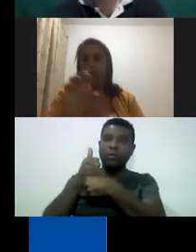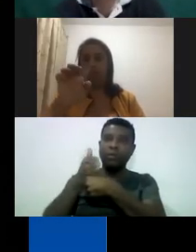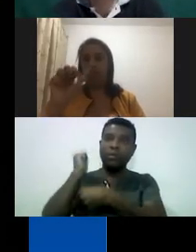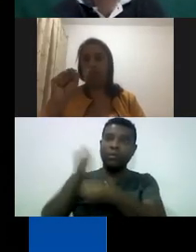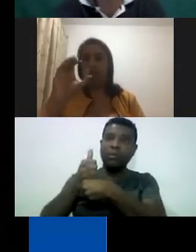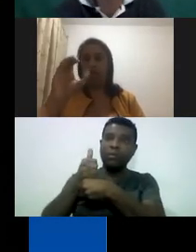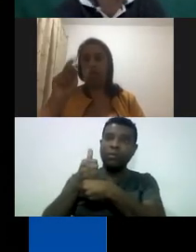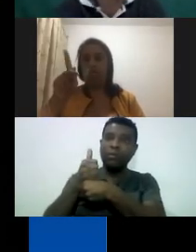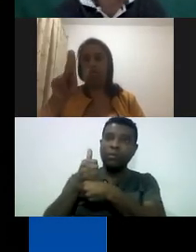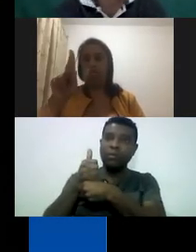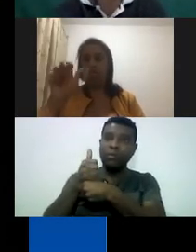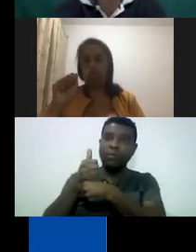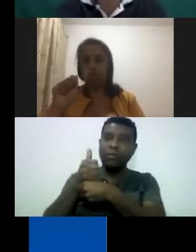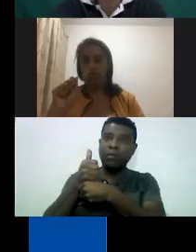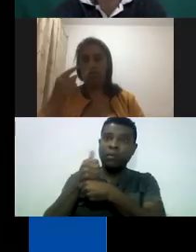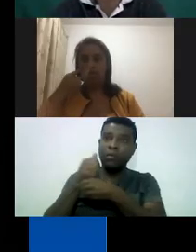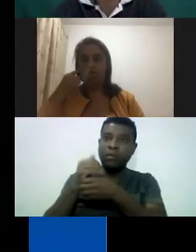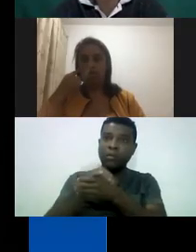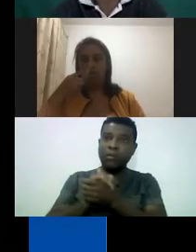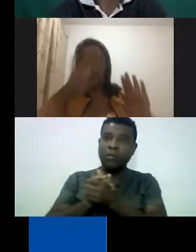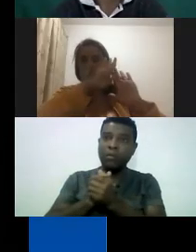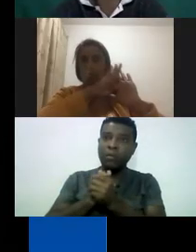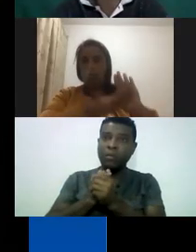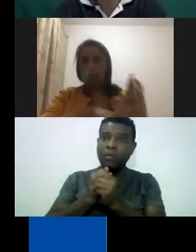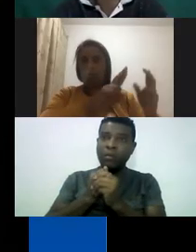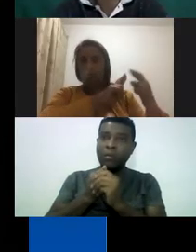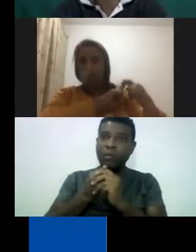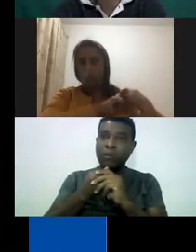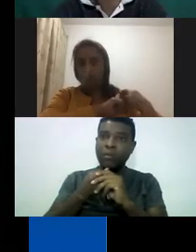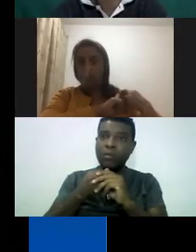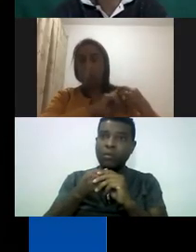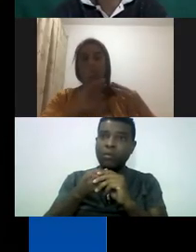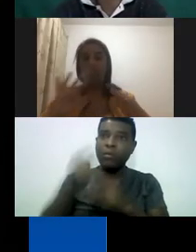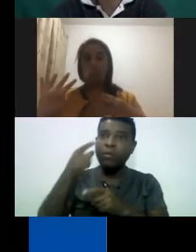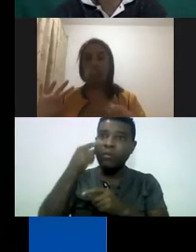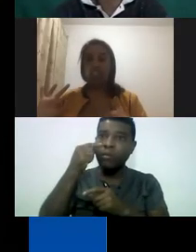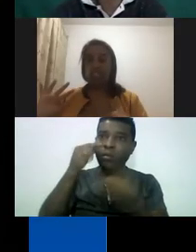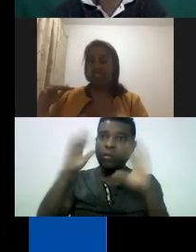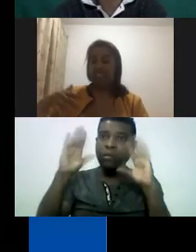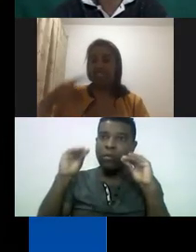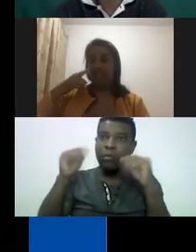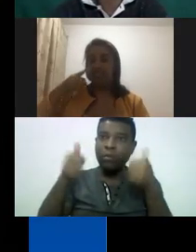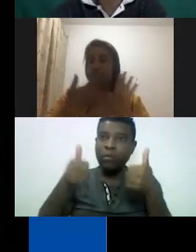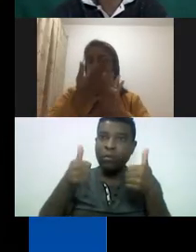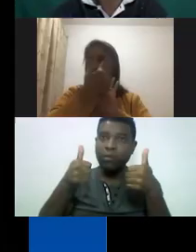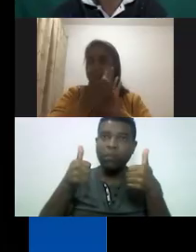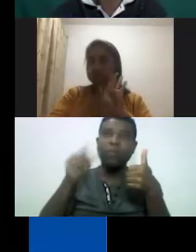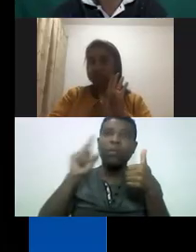4 primeiras vértebras cervicais. Então, ele é um músculo que tem a ação de elevar a